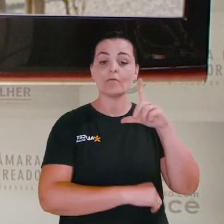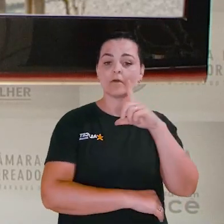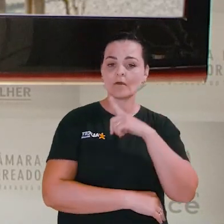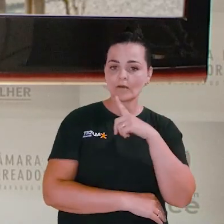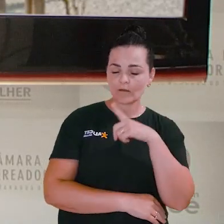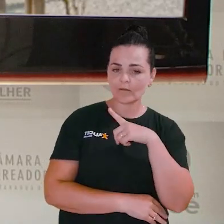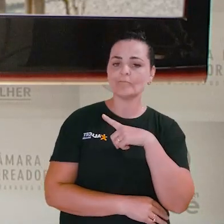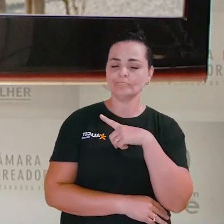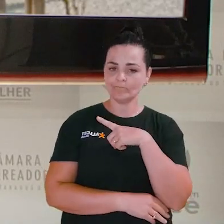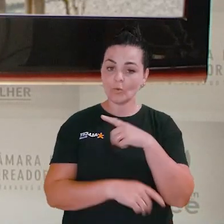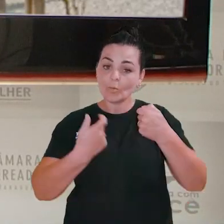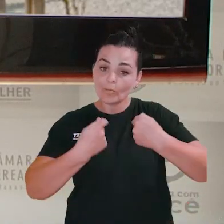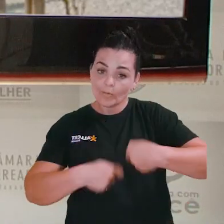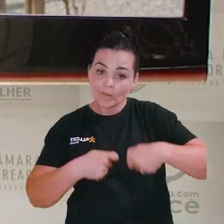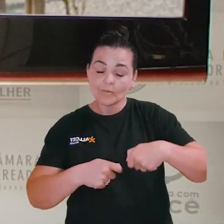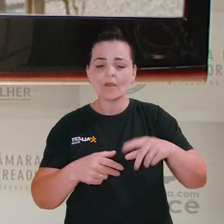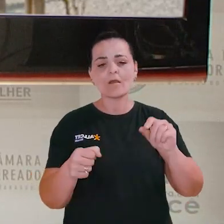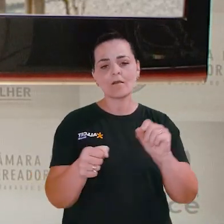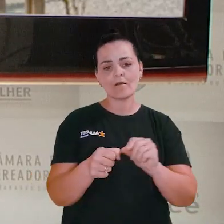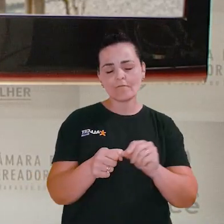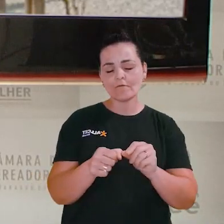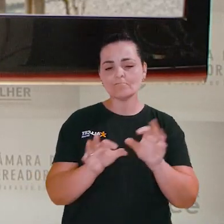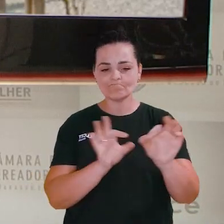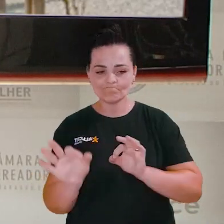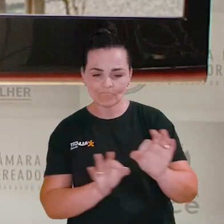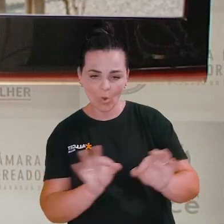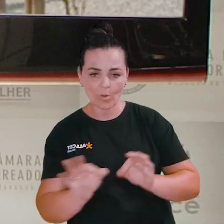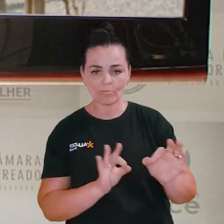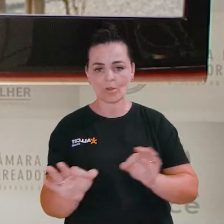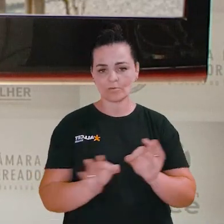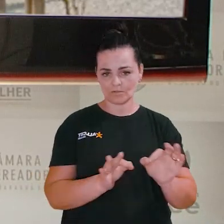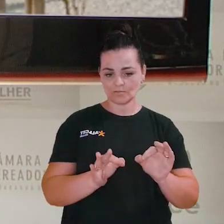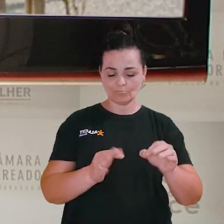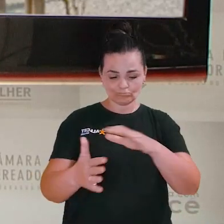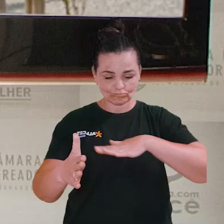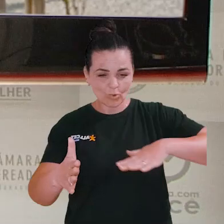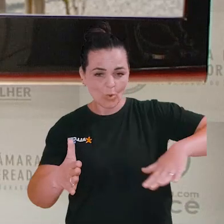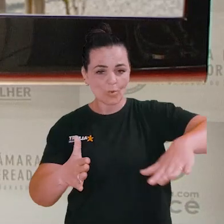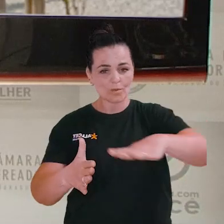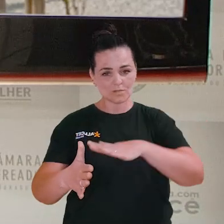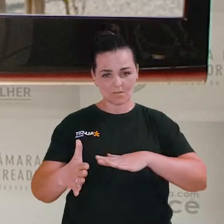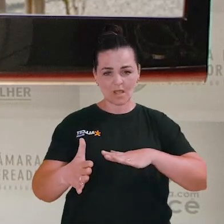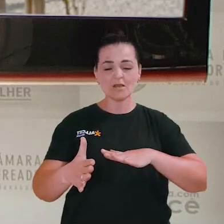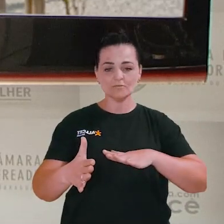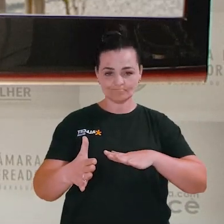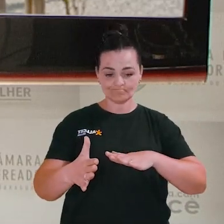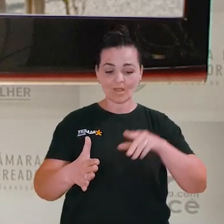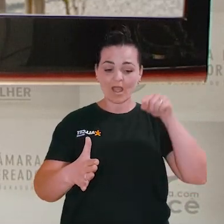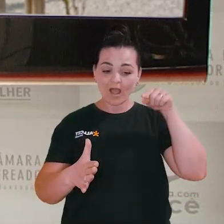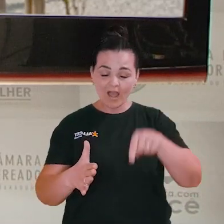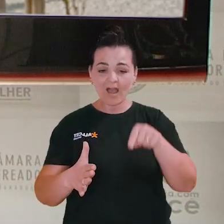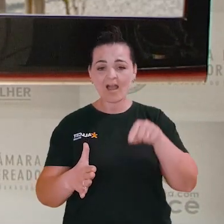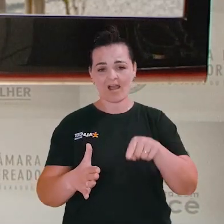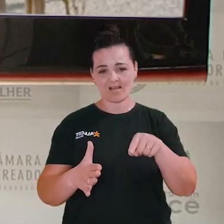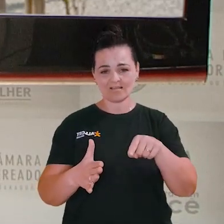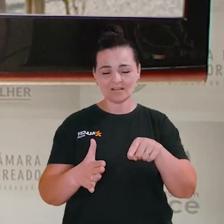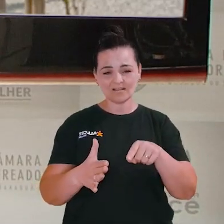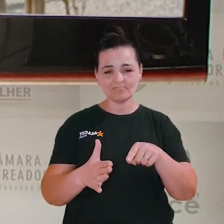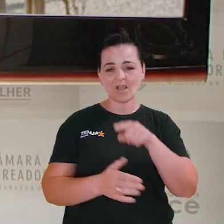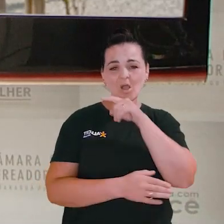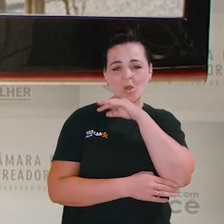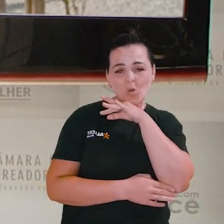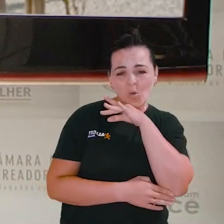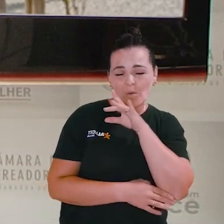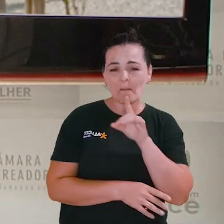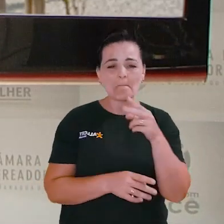competente tome as providências necessárias para realizar a manutenção do referido espaço que atualmente se